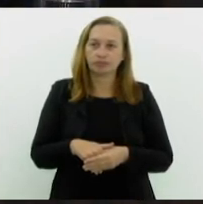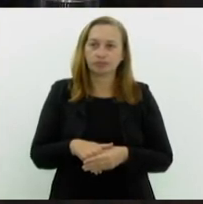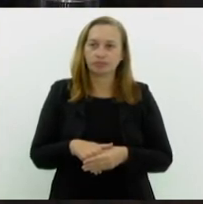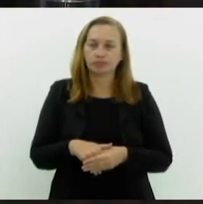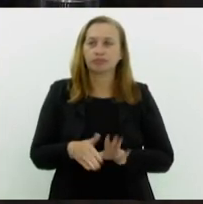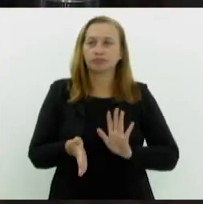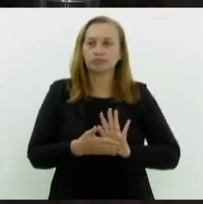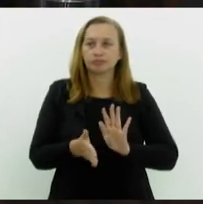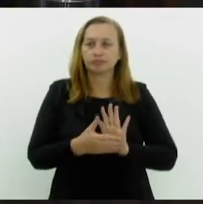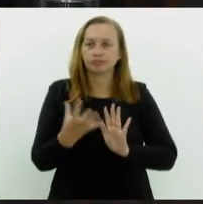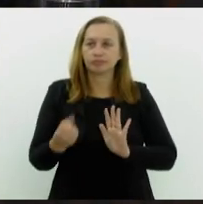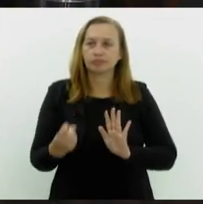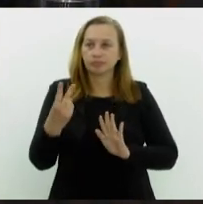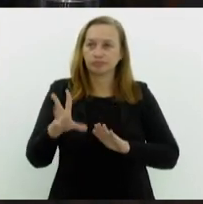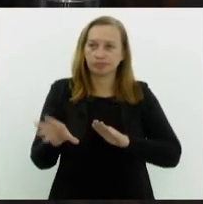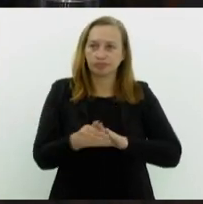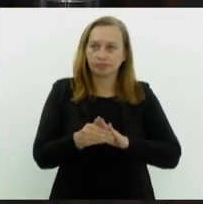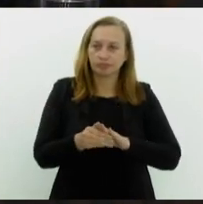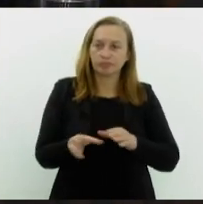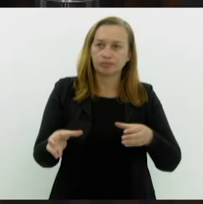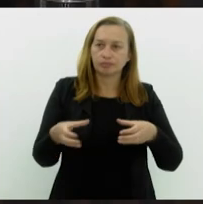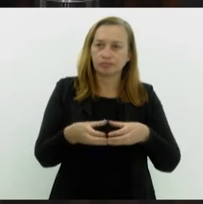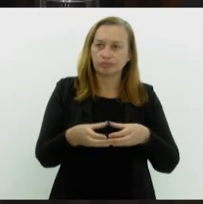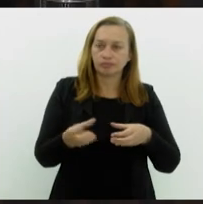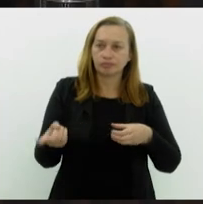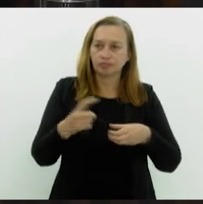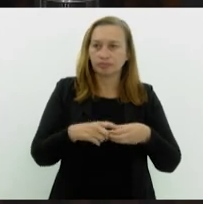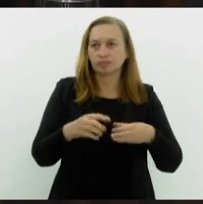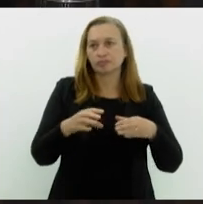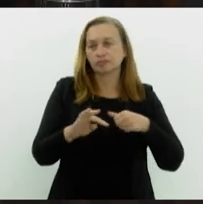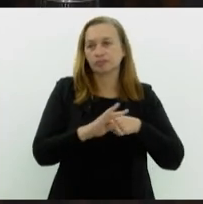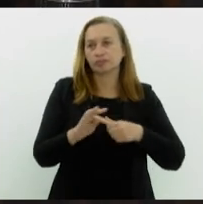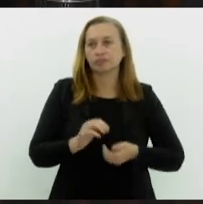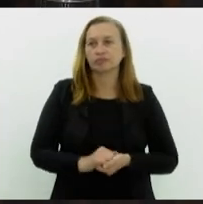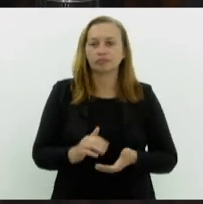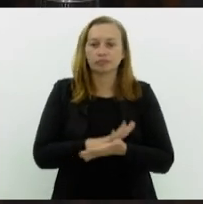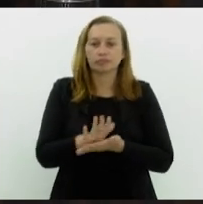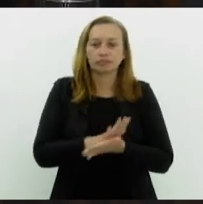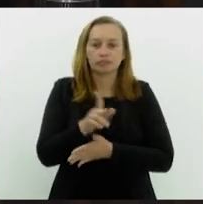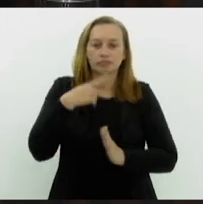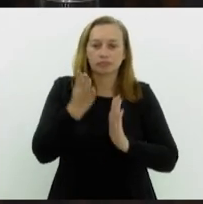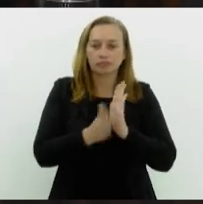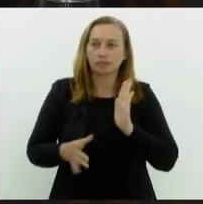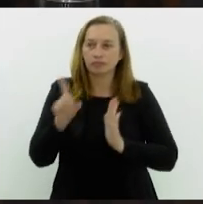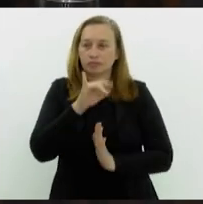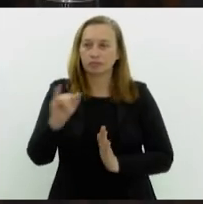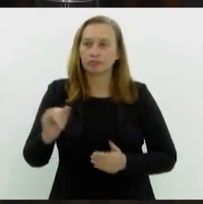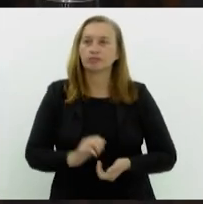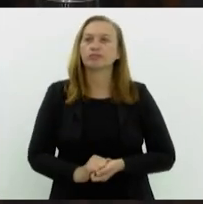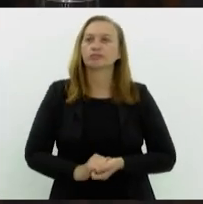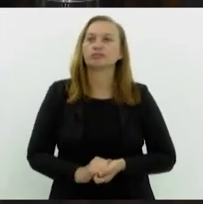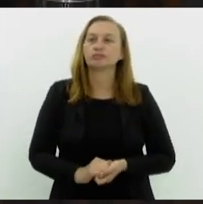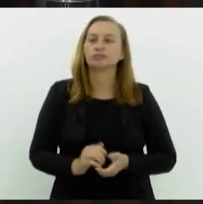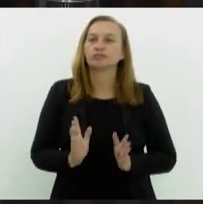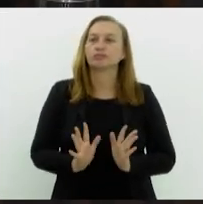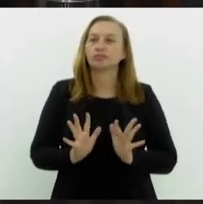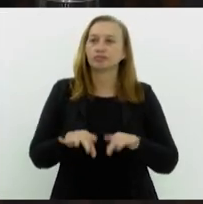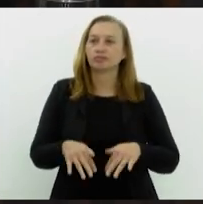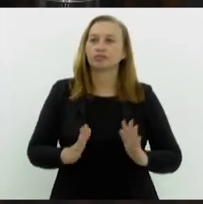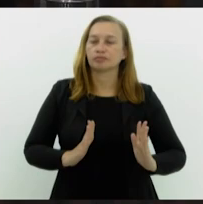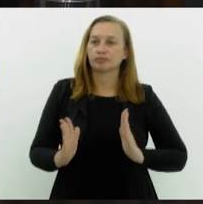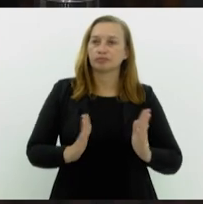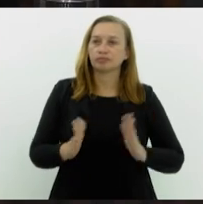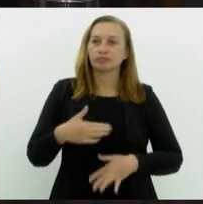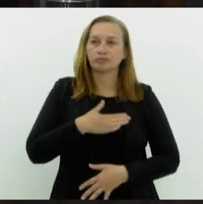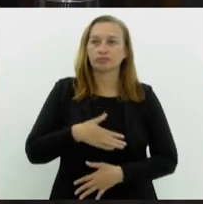A presente proposta recebeu duas emendas, retorna às comissões técnicas. Nada mais havendo a tratar na ordem do dia, passa o expediente final.